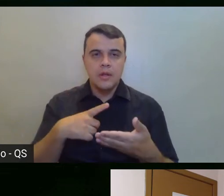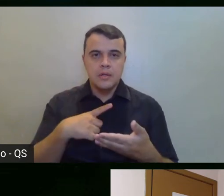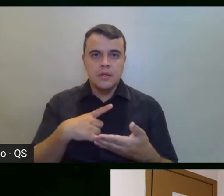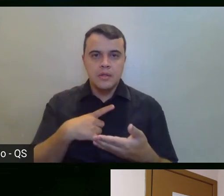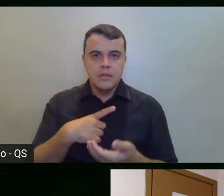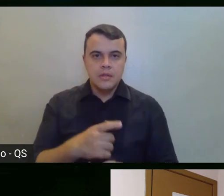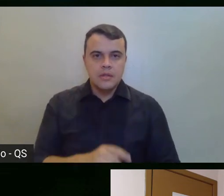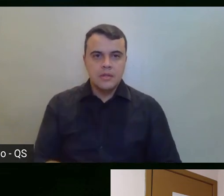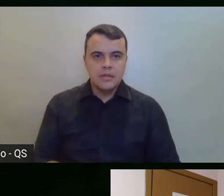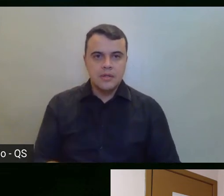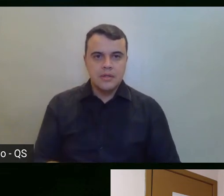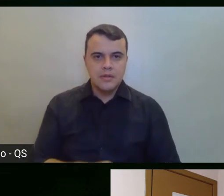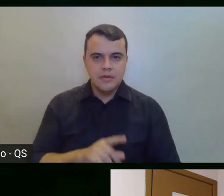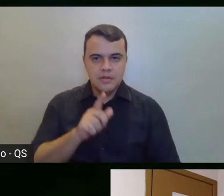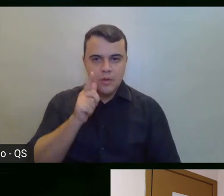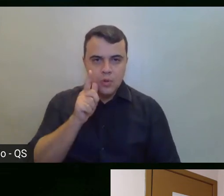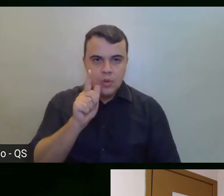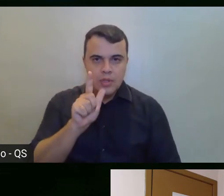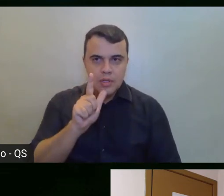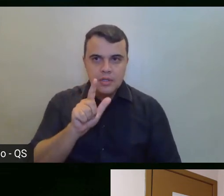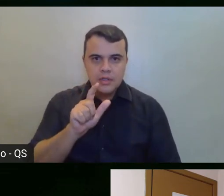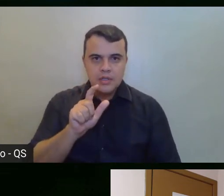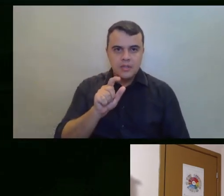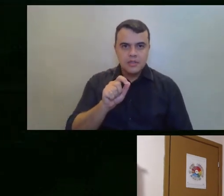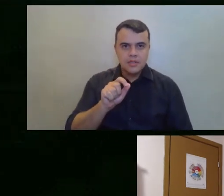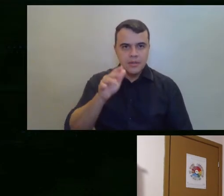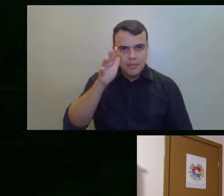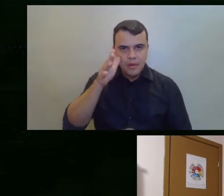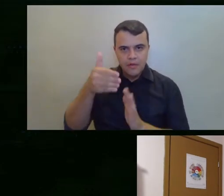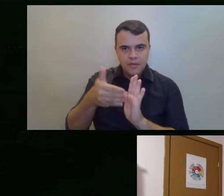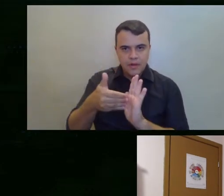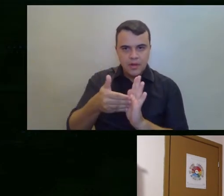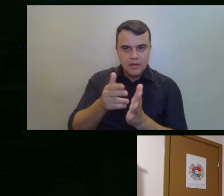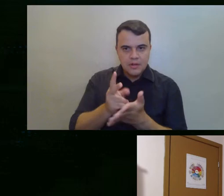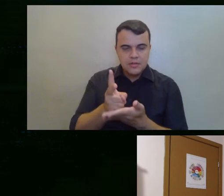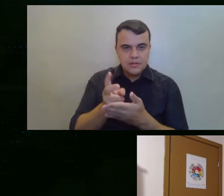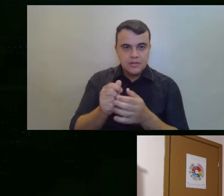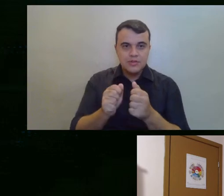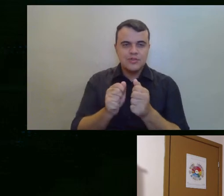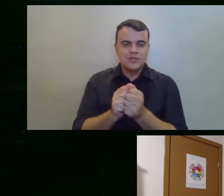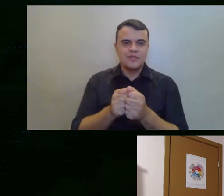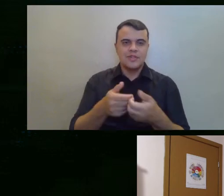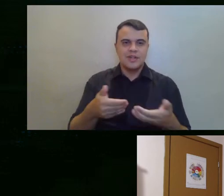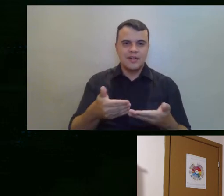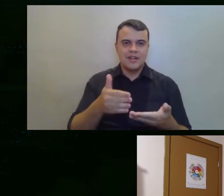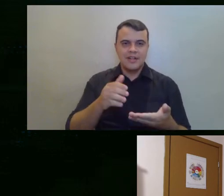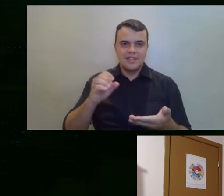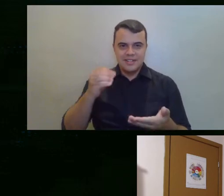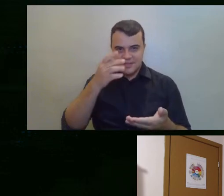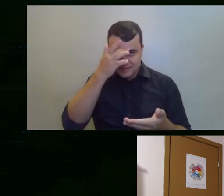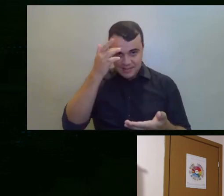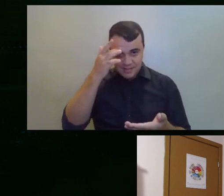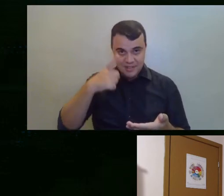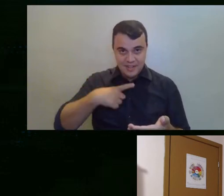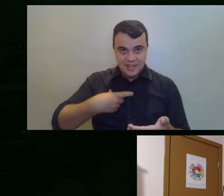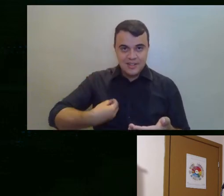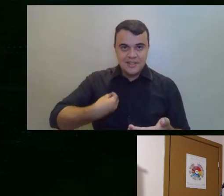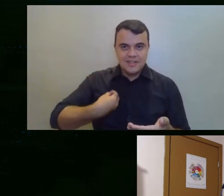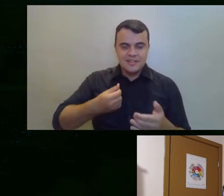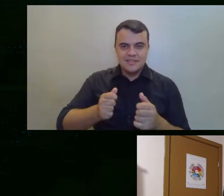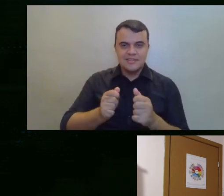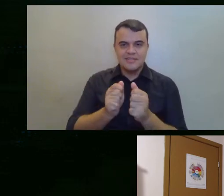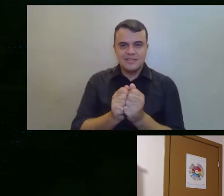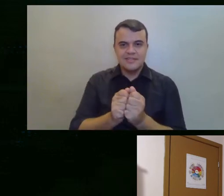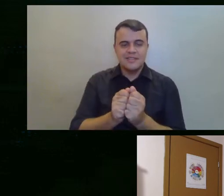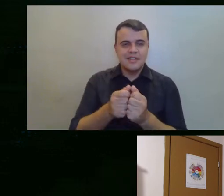vamos falar que você conseguiu segurar audiência e até o final hein galera 100 pessoas ainda aí ao vivo a galera tá